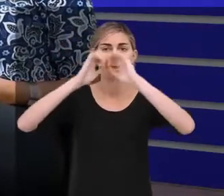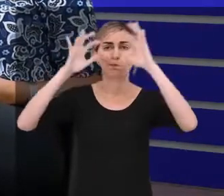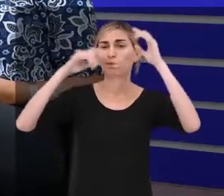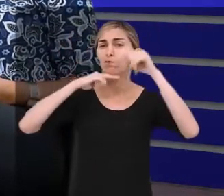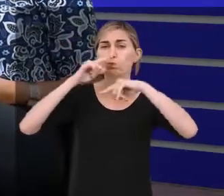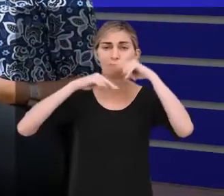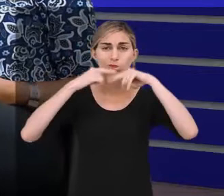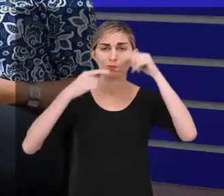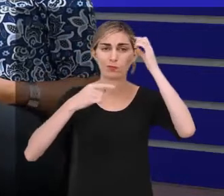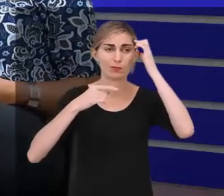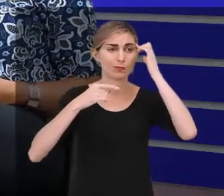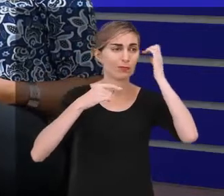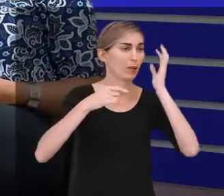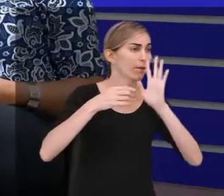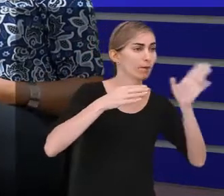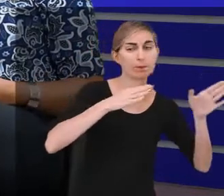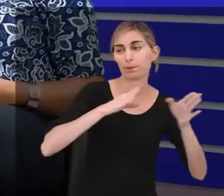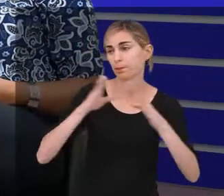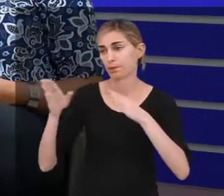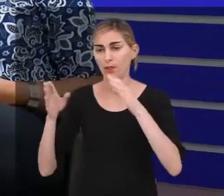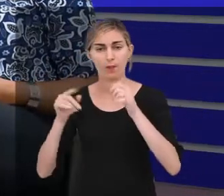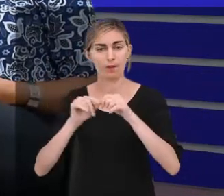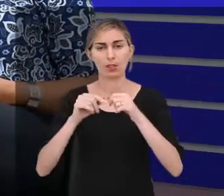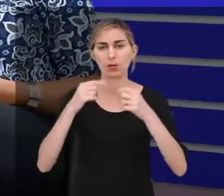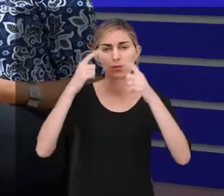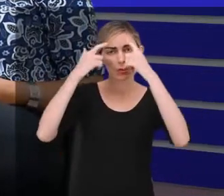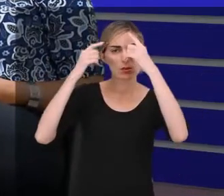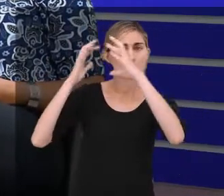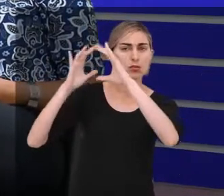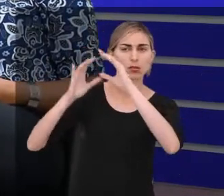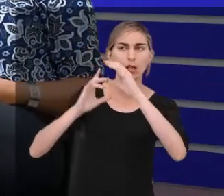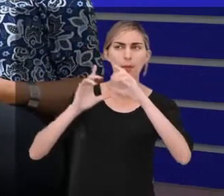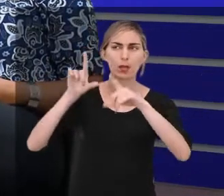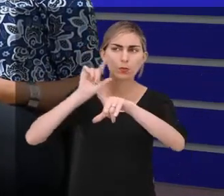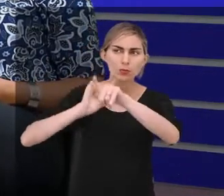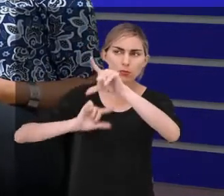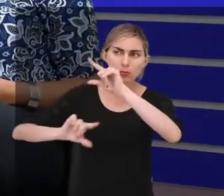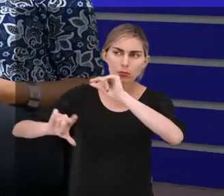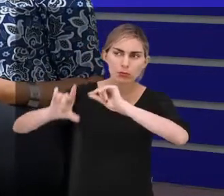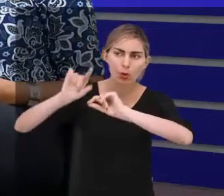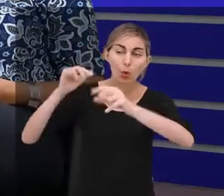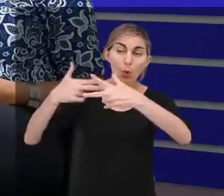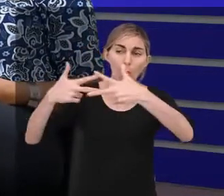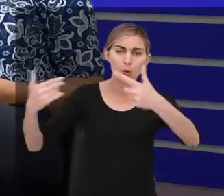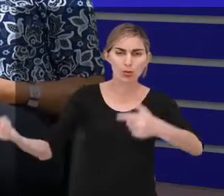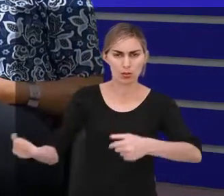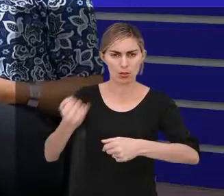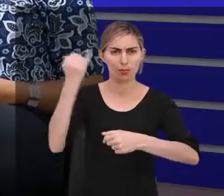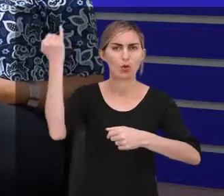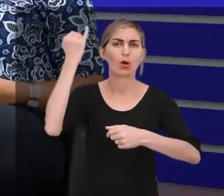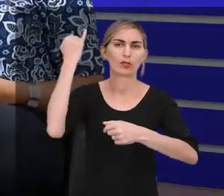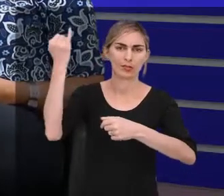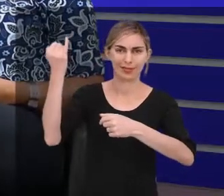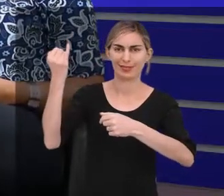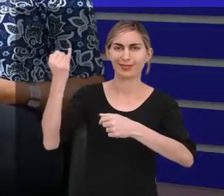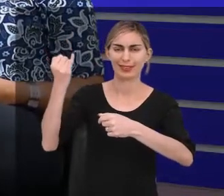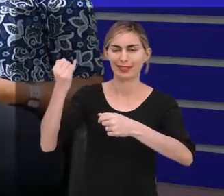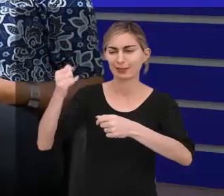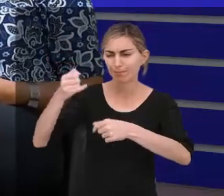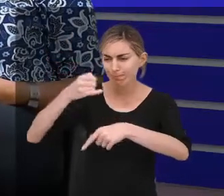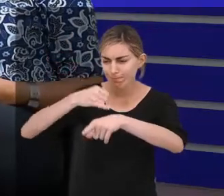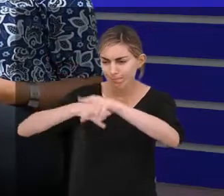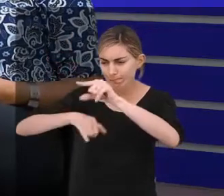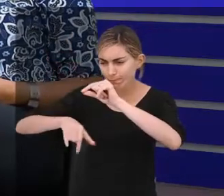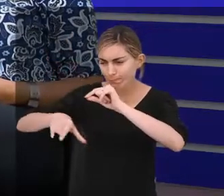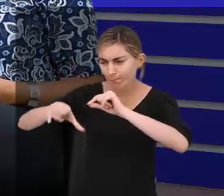conseguimos ser multitarefas, né? Nosso cérebro ele seleciona coisas importantes. Então, é importante a gente